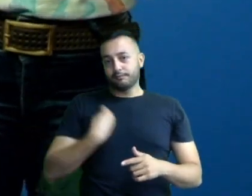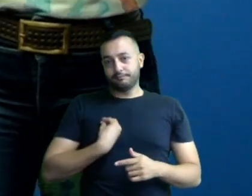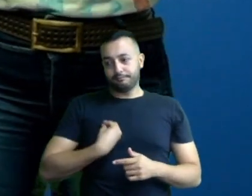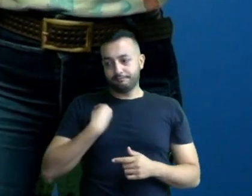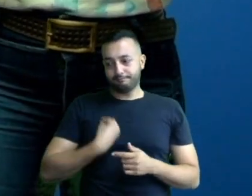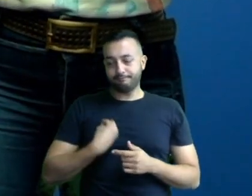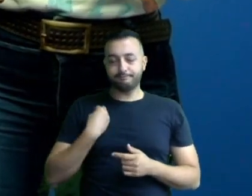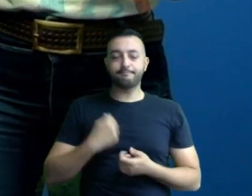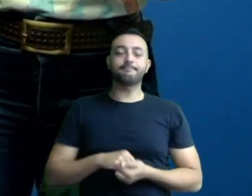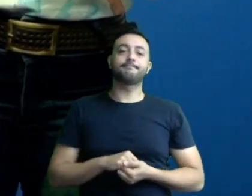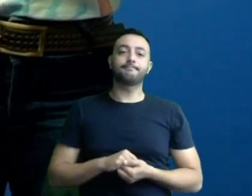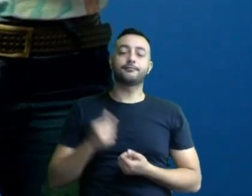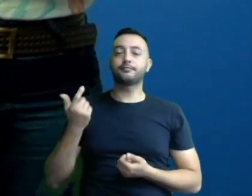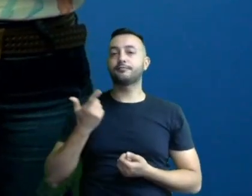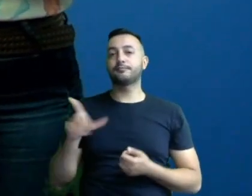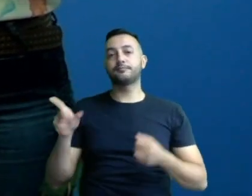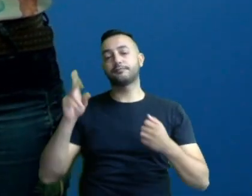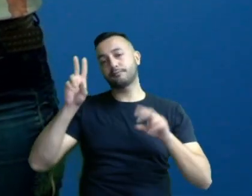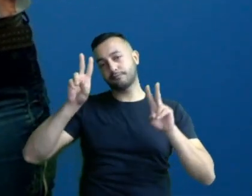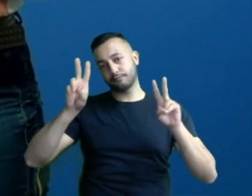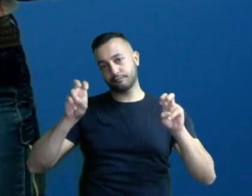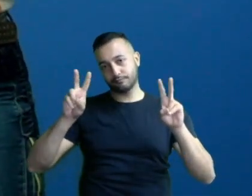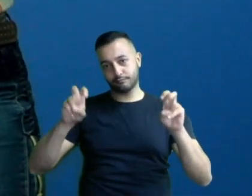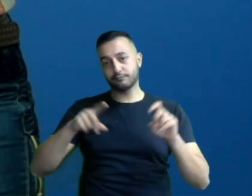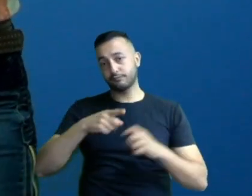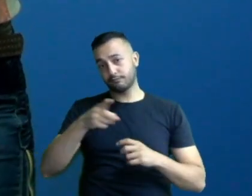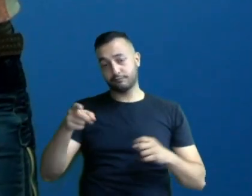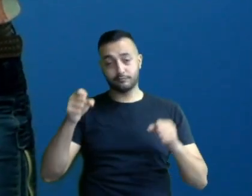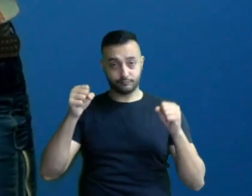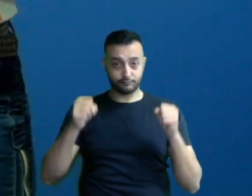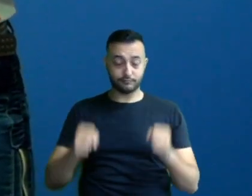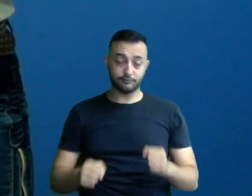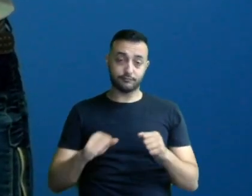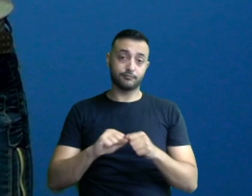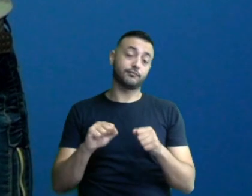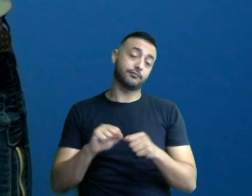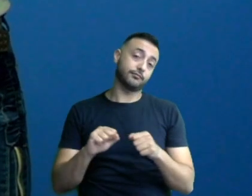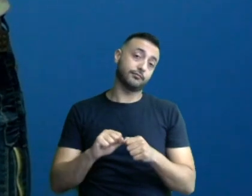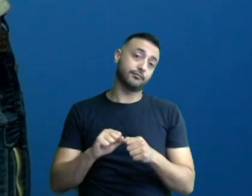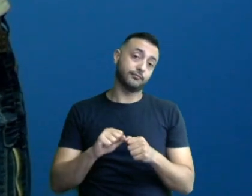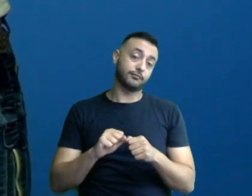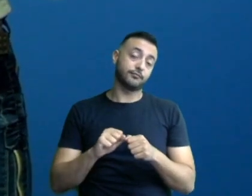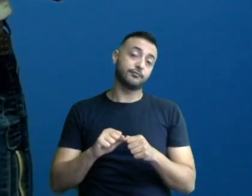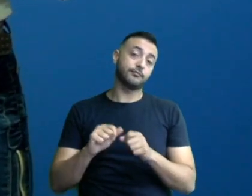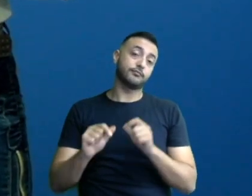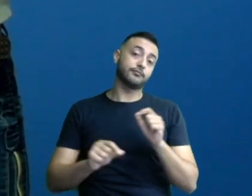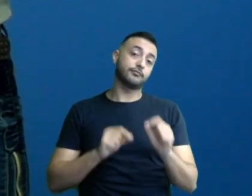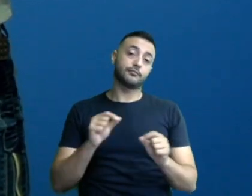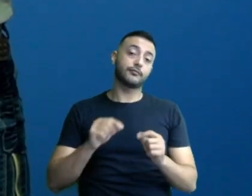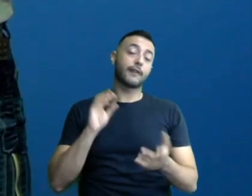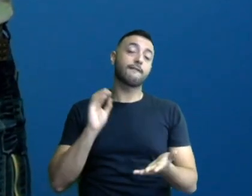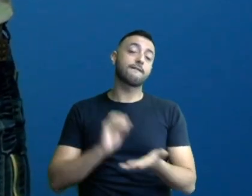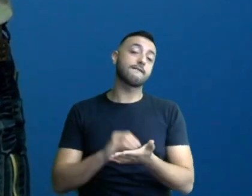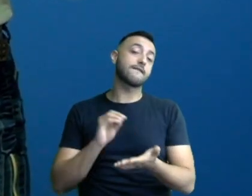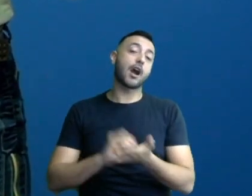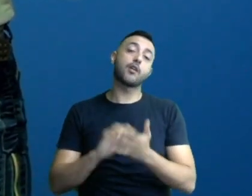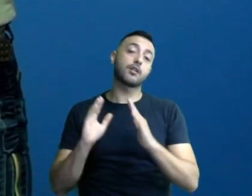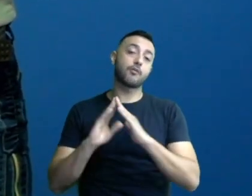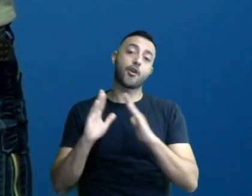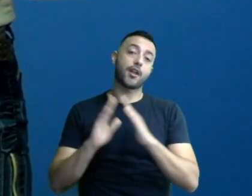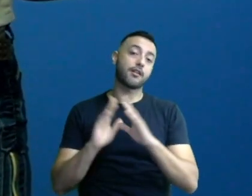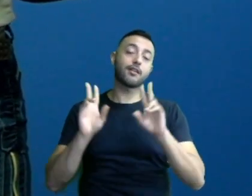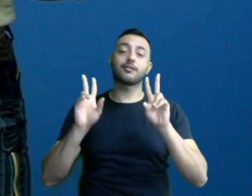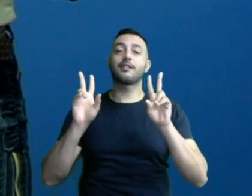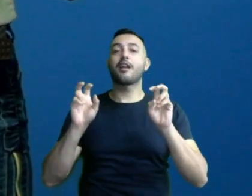vivendo. Outro tema que vocês podem fazer é falta de moradia. É um